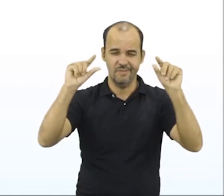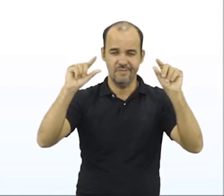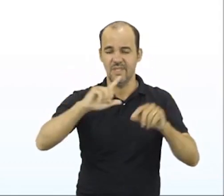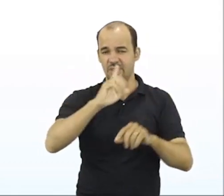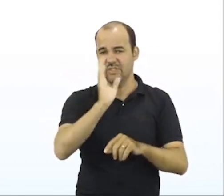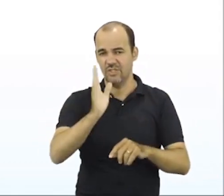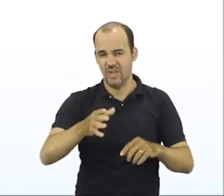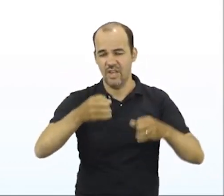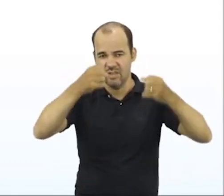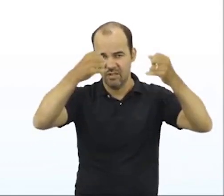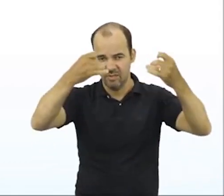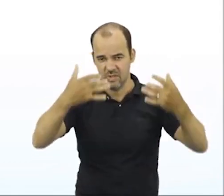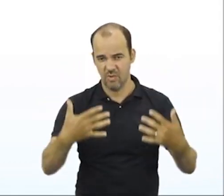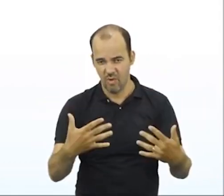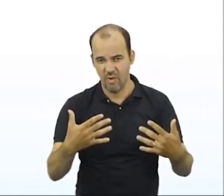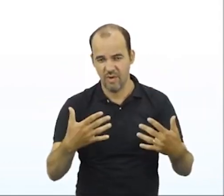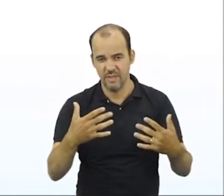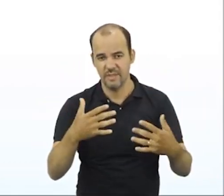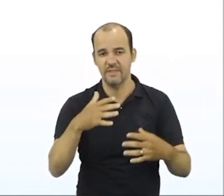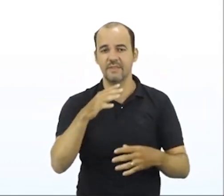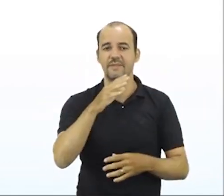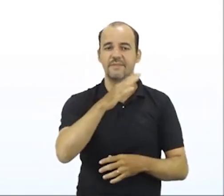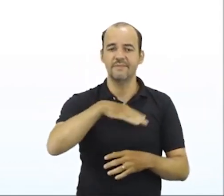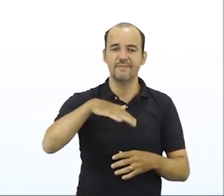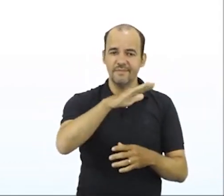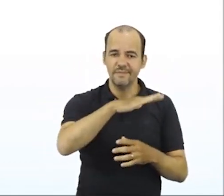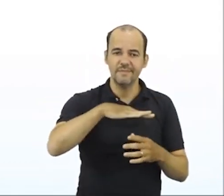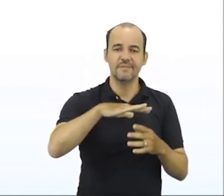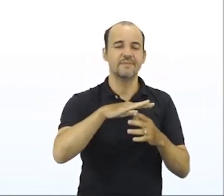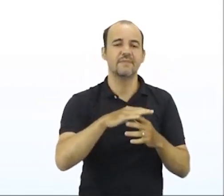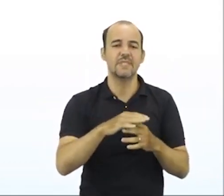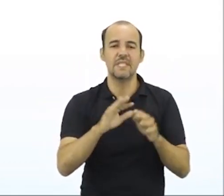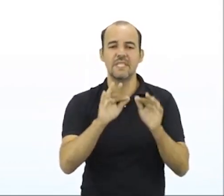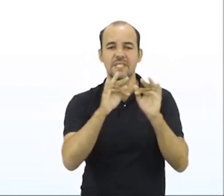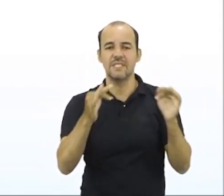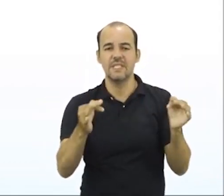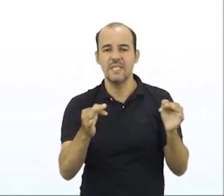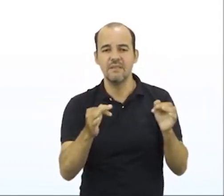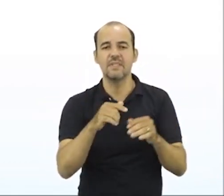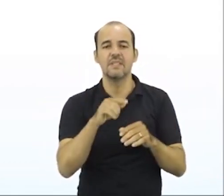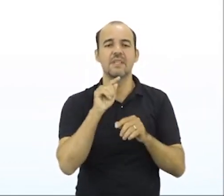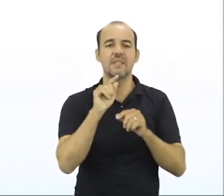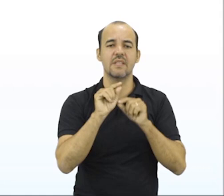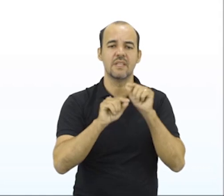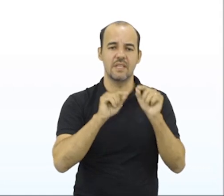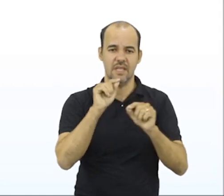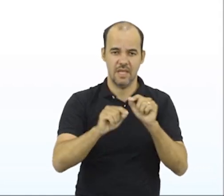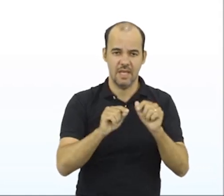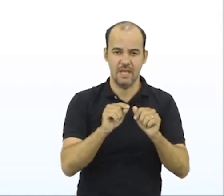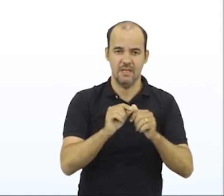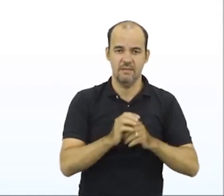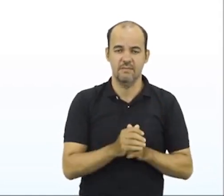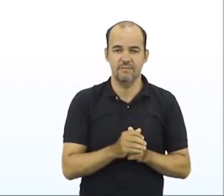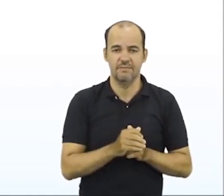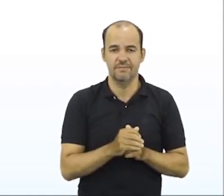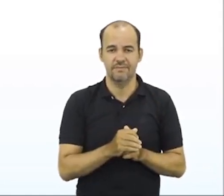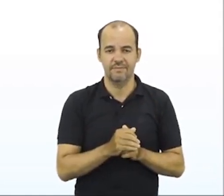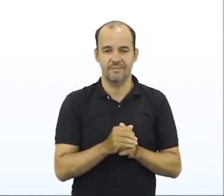vocês no comecinho, começando daquela parte bem mais bestinha, você vai dizer que isso aqui é a